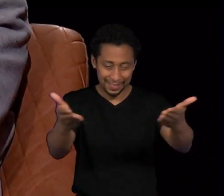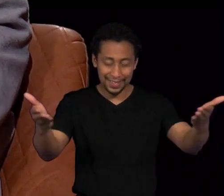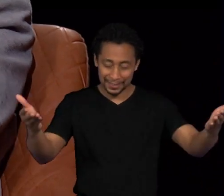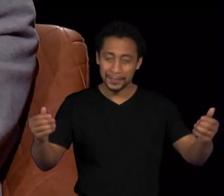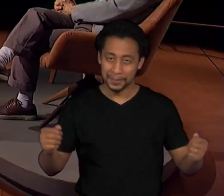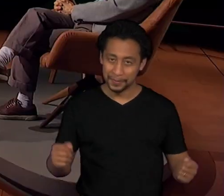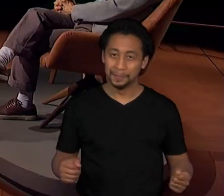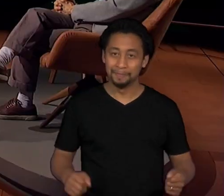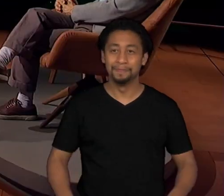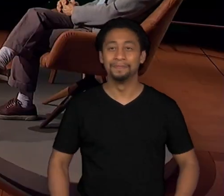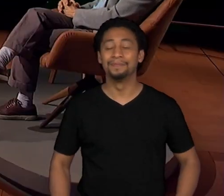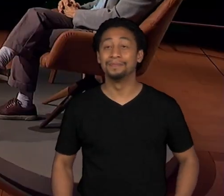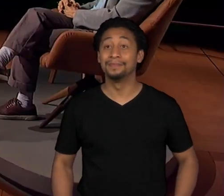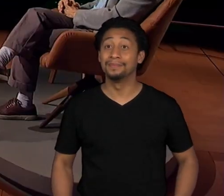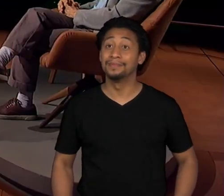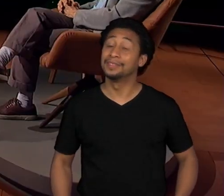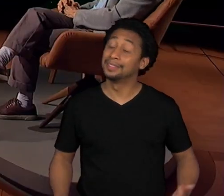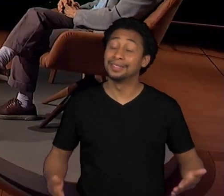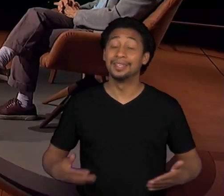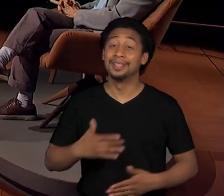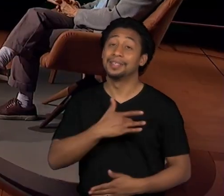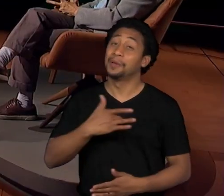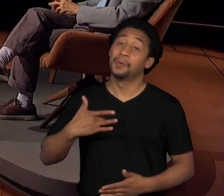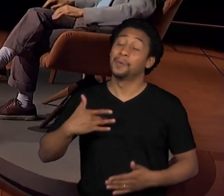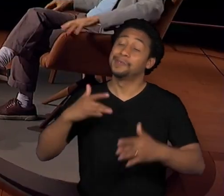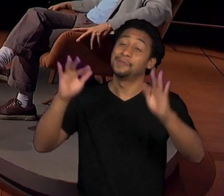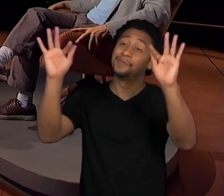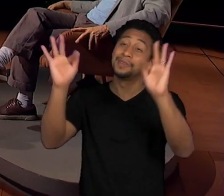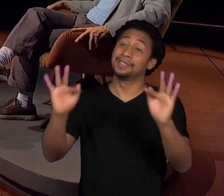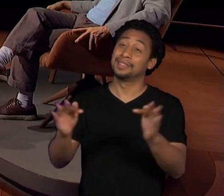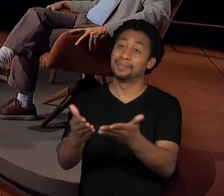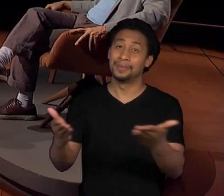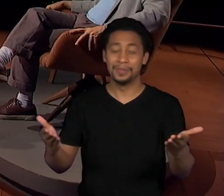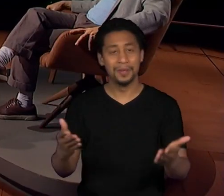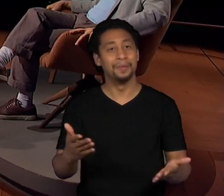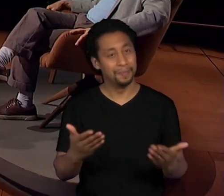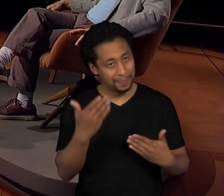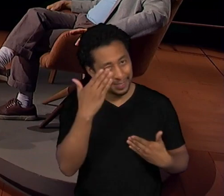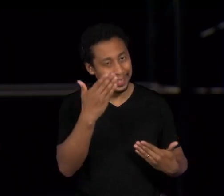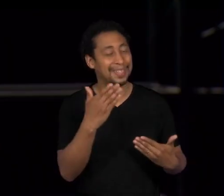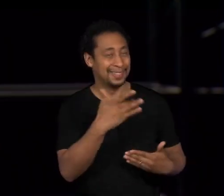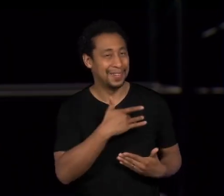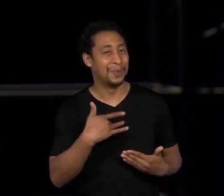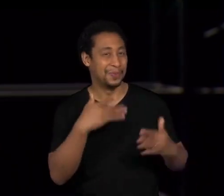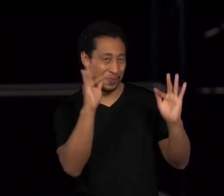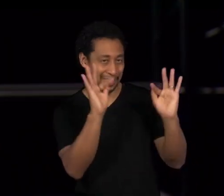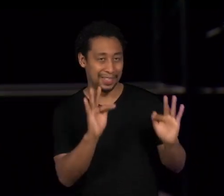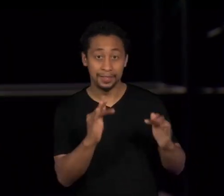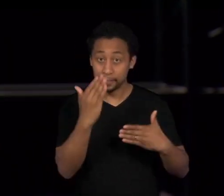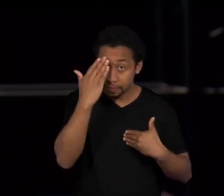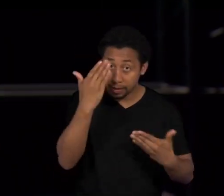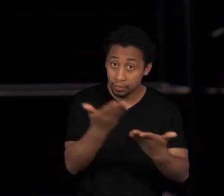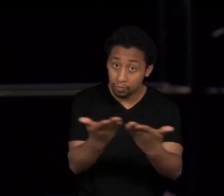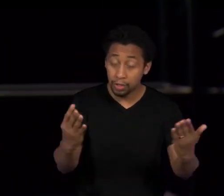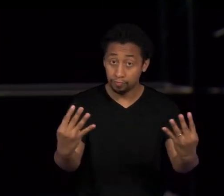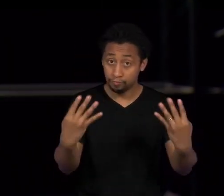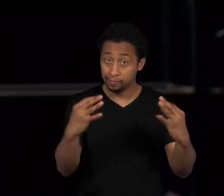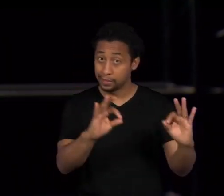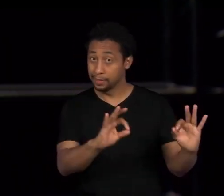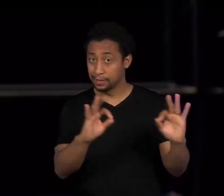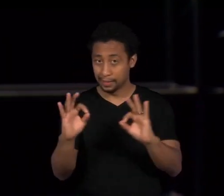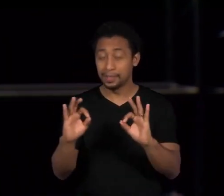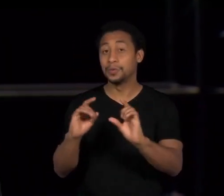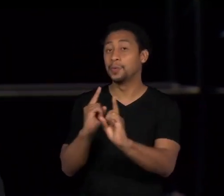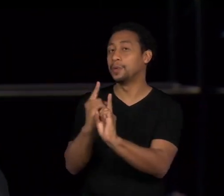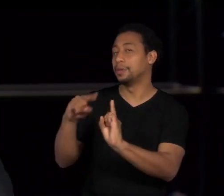filmagem né e saúde e felicidade para todos nós né Para nós saúde e felicidade Muito obrigado toos que nos acompanharam até agora é